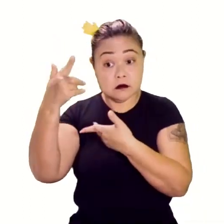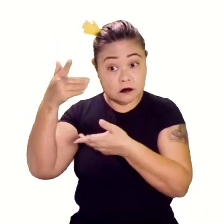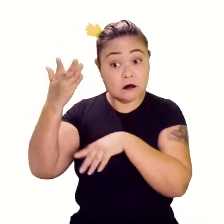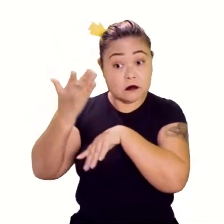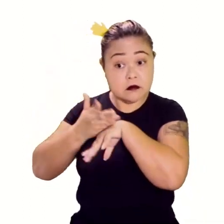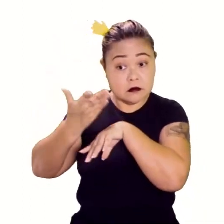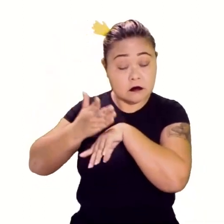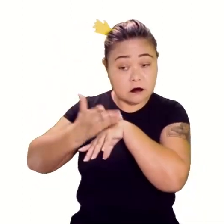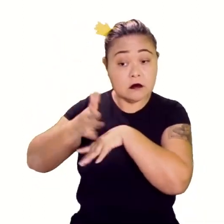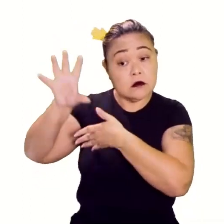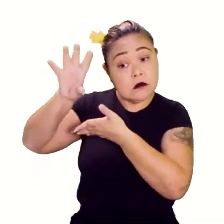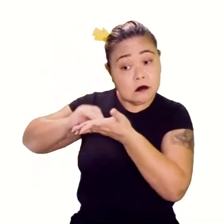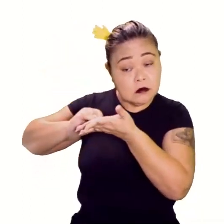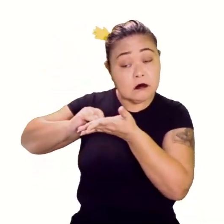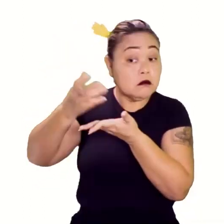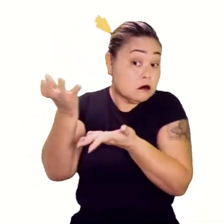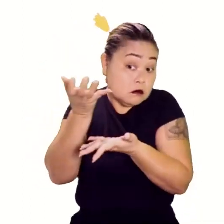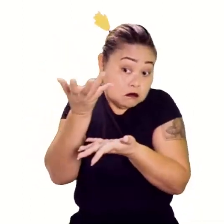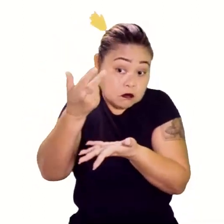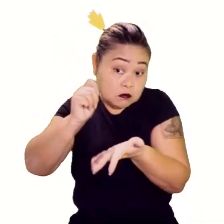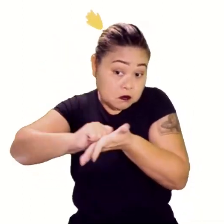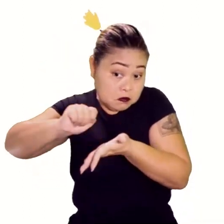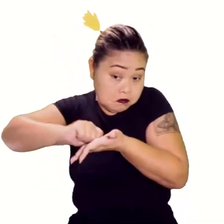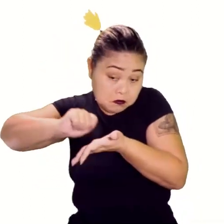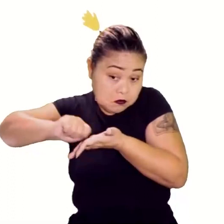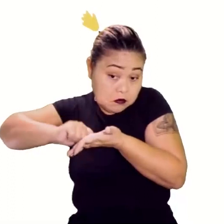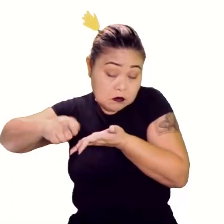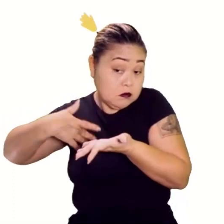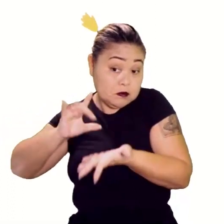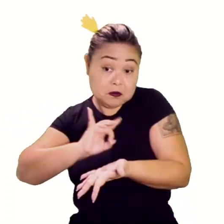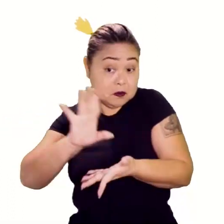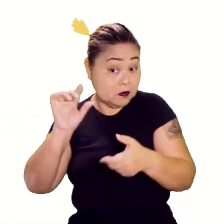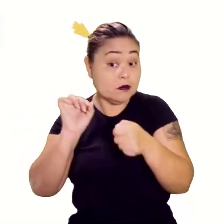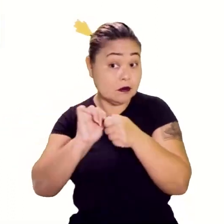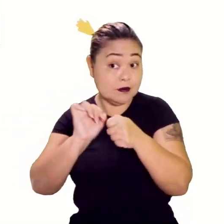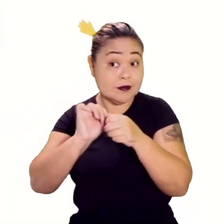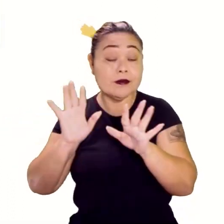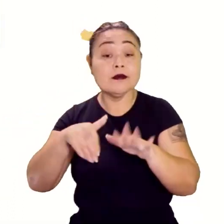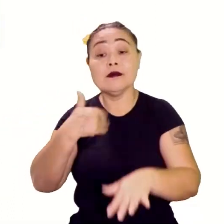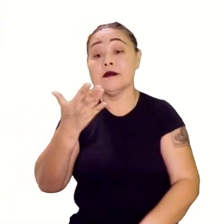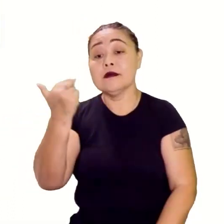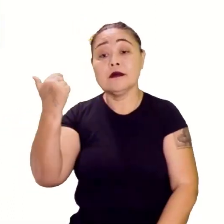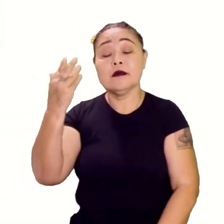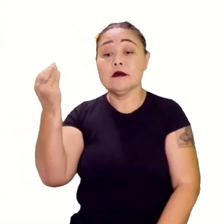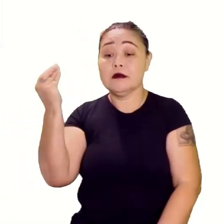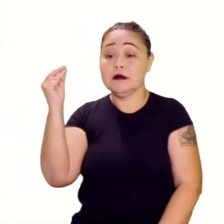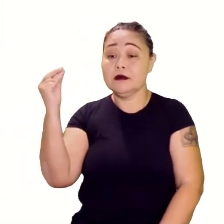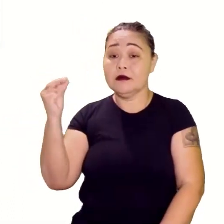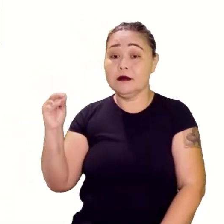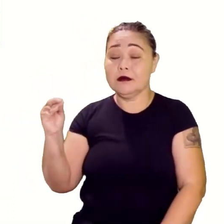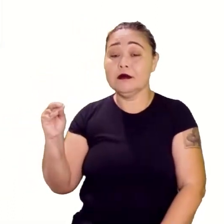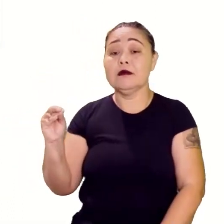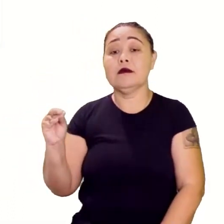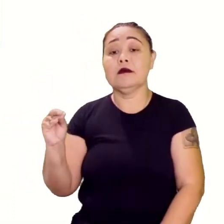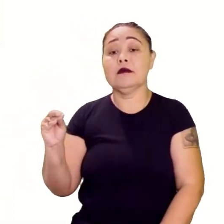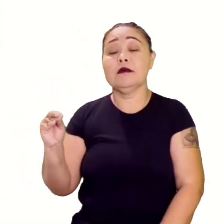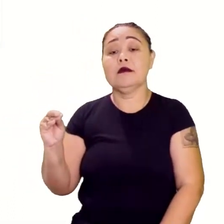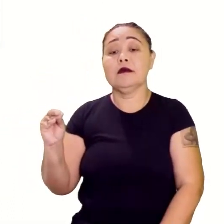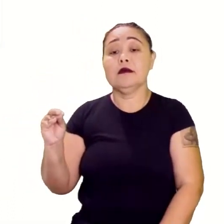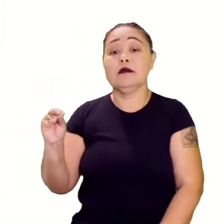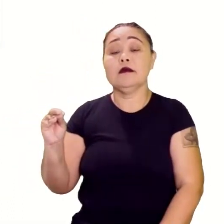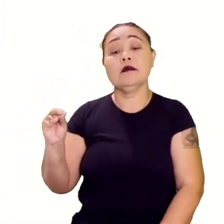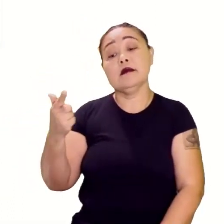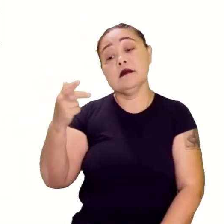praticar no caderno aí, fazerem os demais. Se quiserem, né? não, né? É bom fazer. Né? Vamos lá, agora vamos colocar os valores aqui, né?